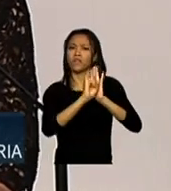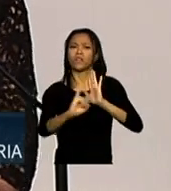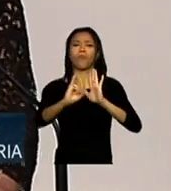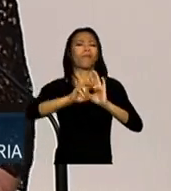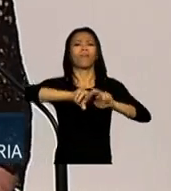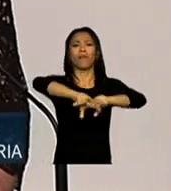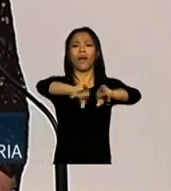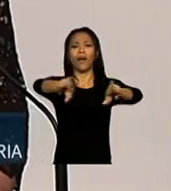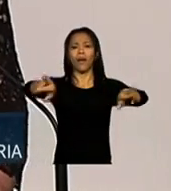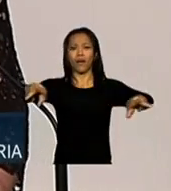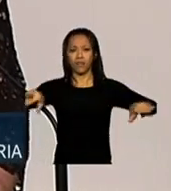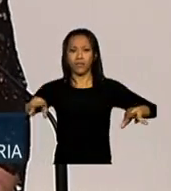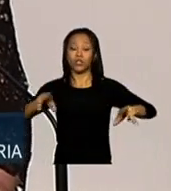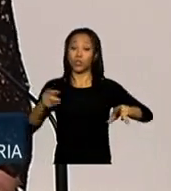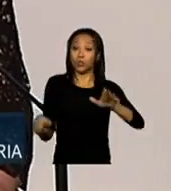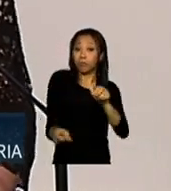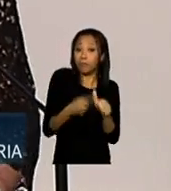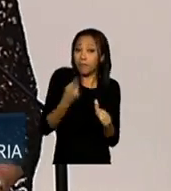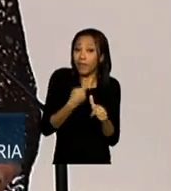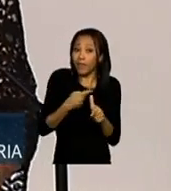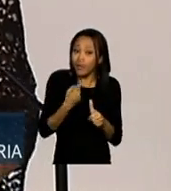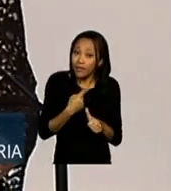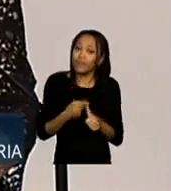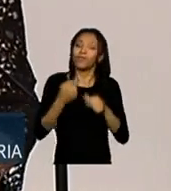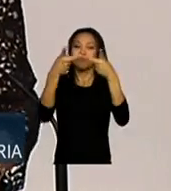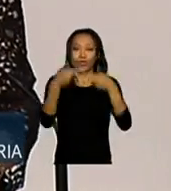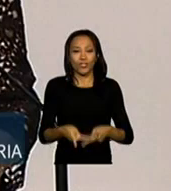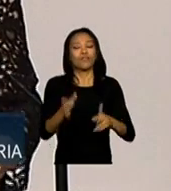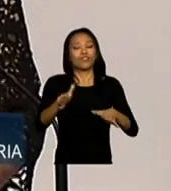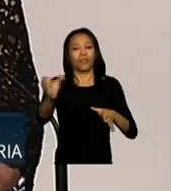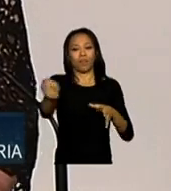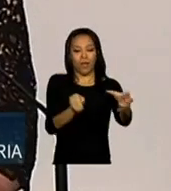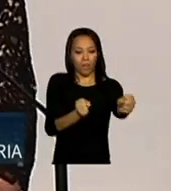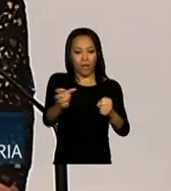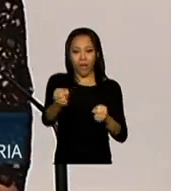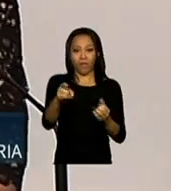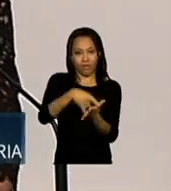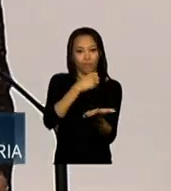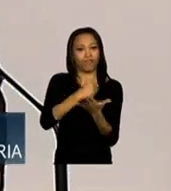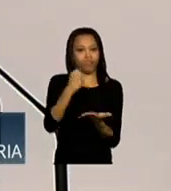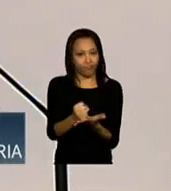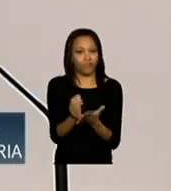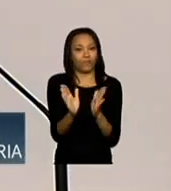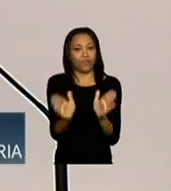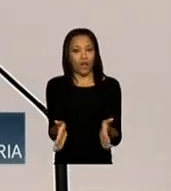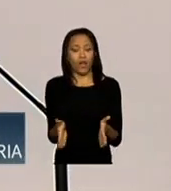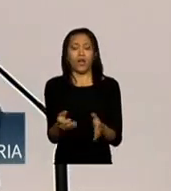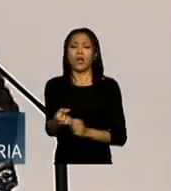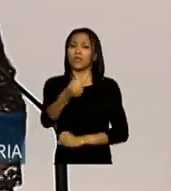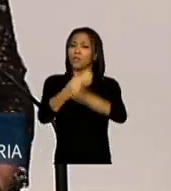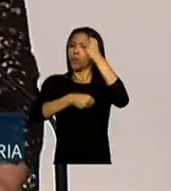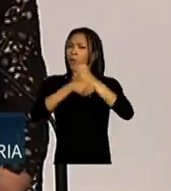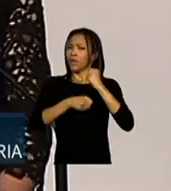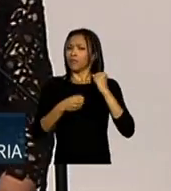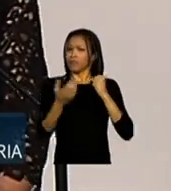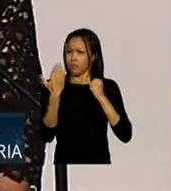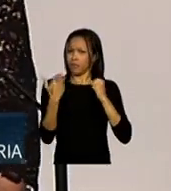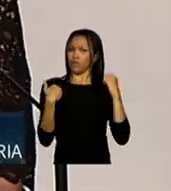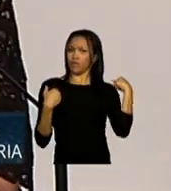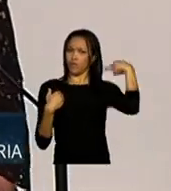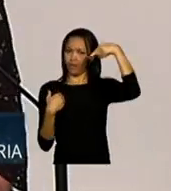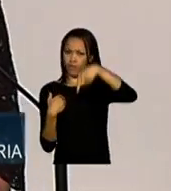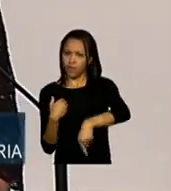projetos já estão em fase final de contratação. No ano passado, quando eu estive aqui no